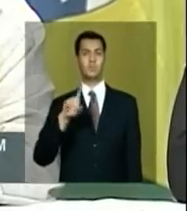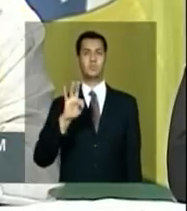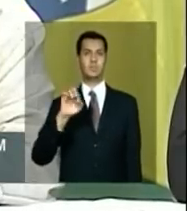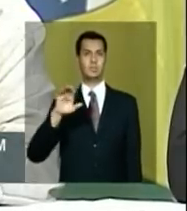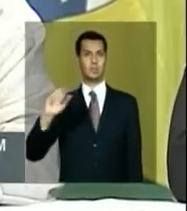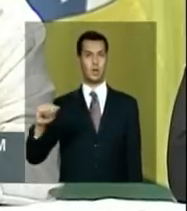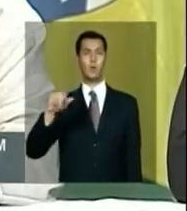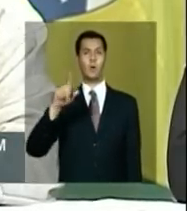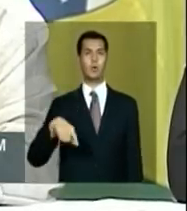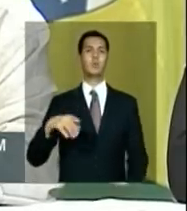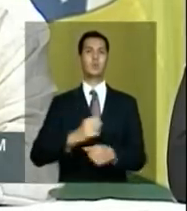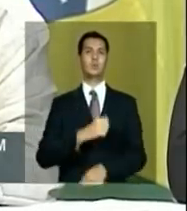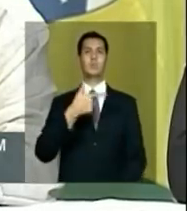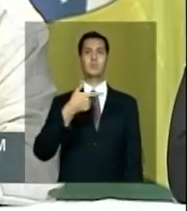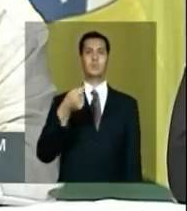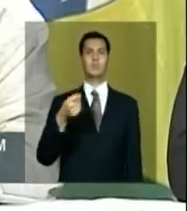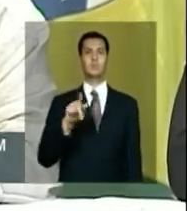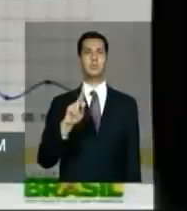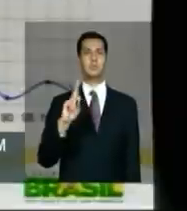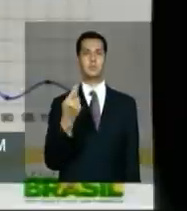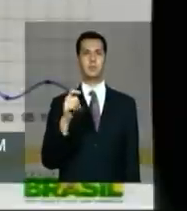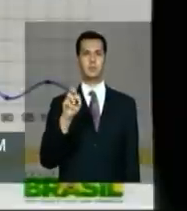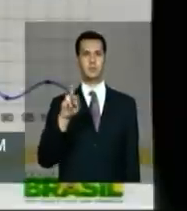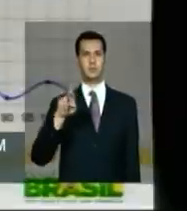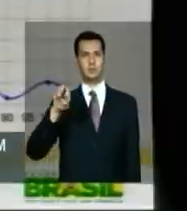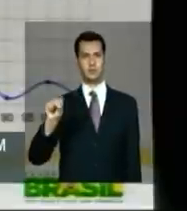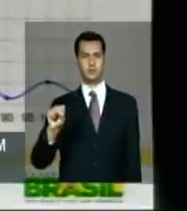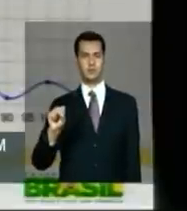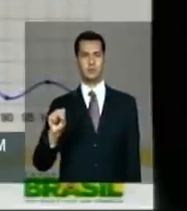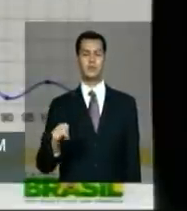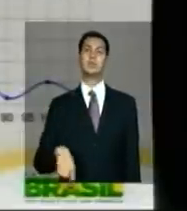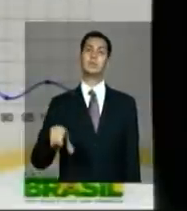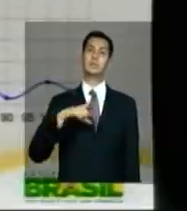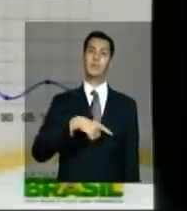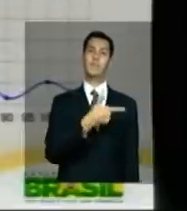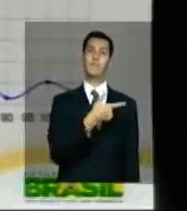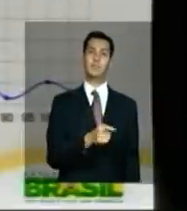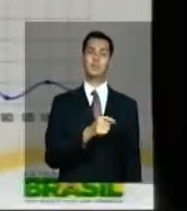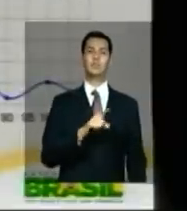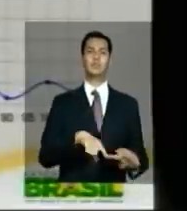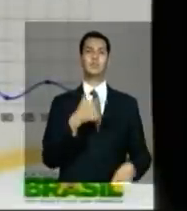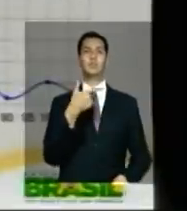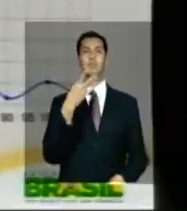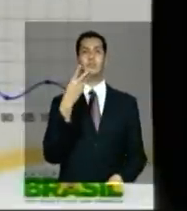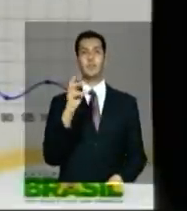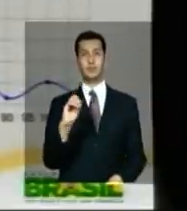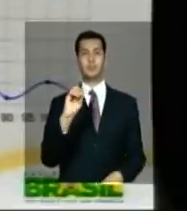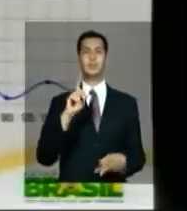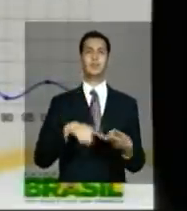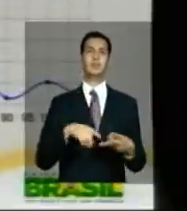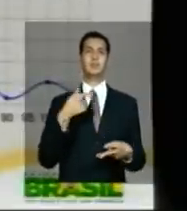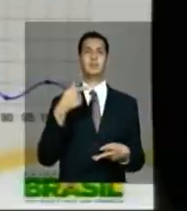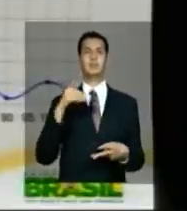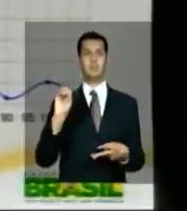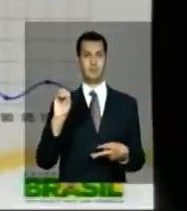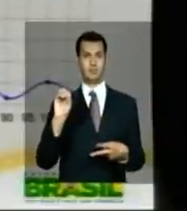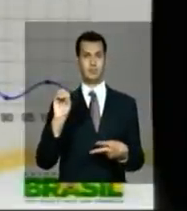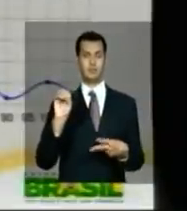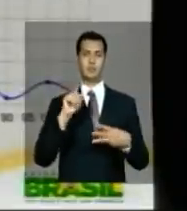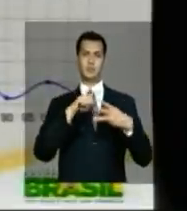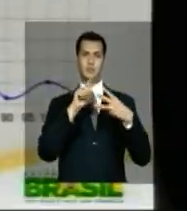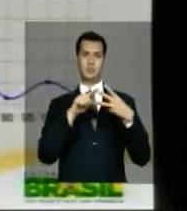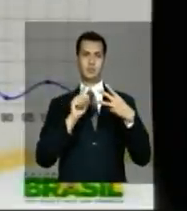haar nós temos três Picos nós temos 20 30 e depois 70 Essa é a